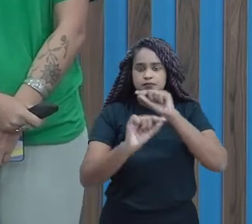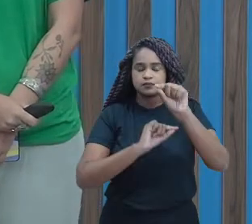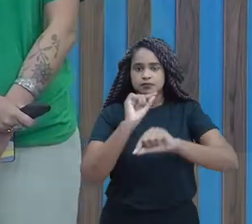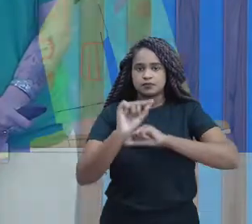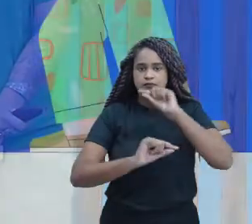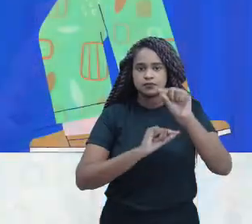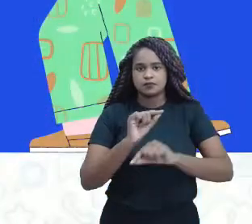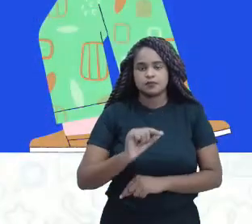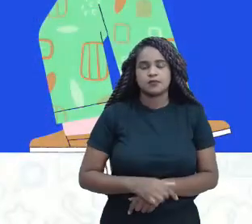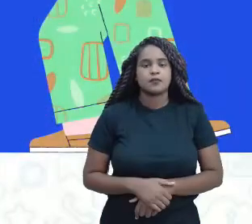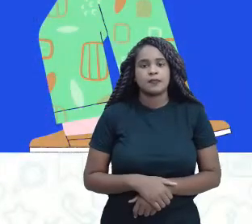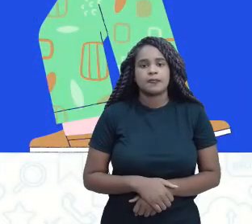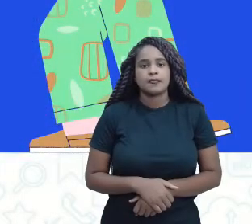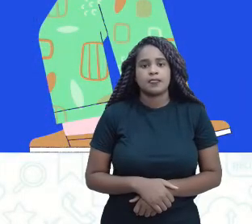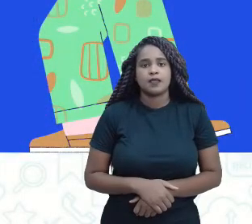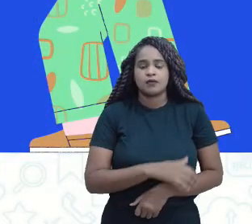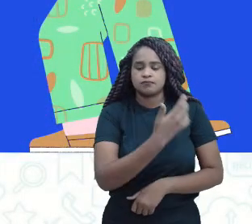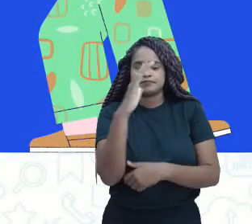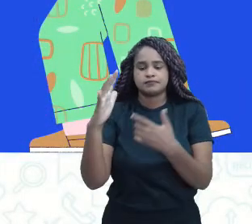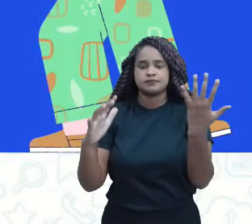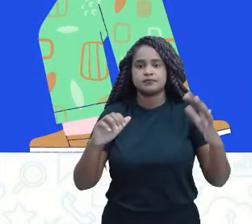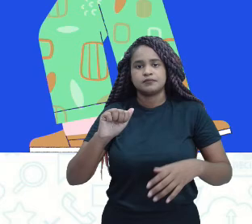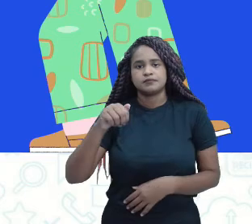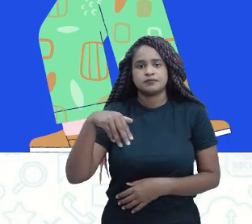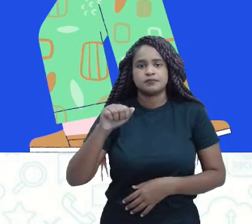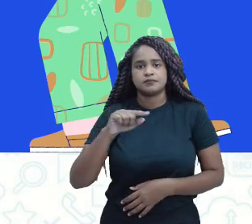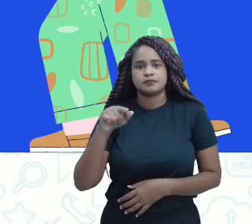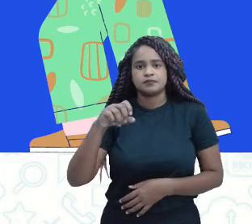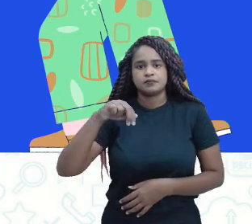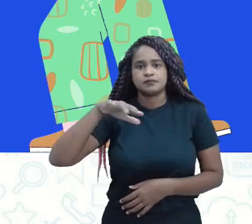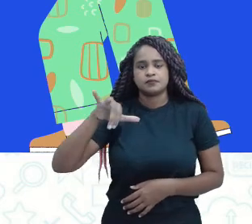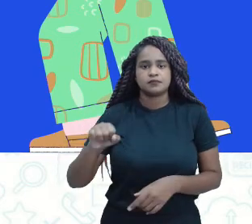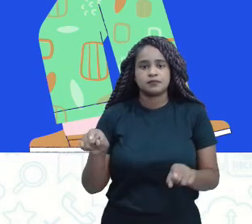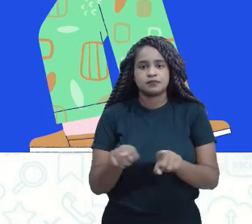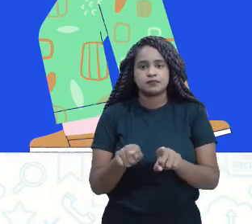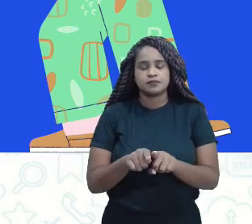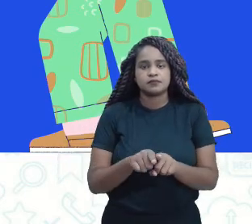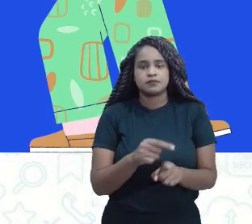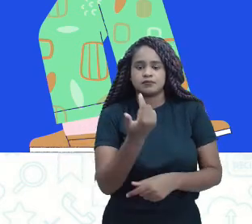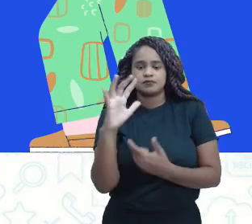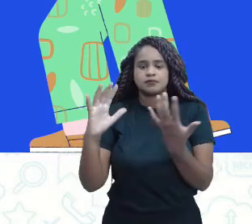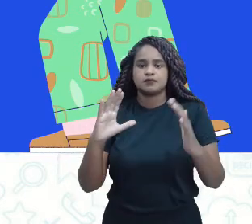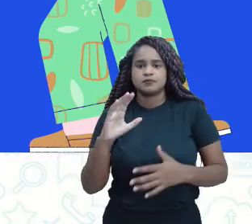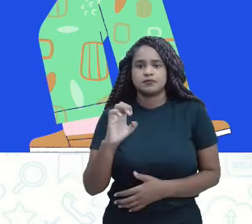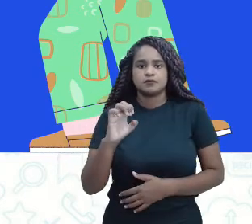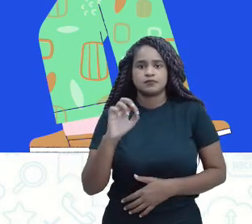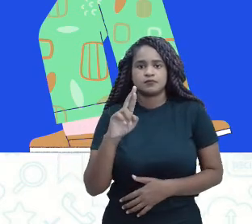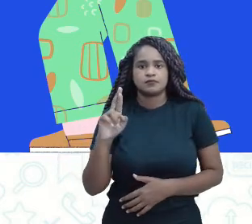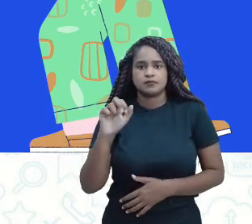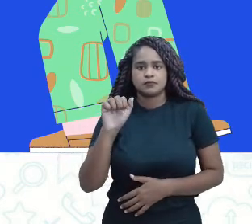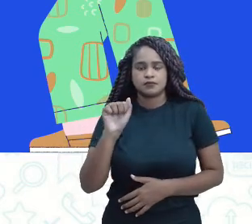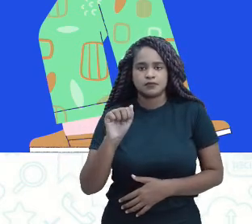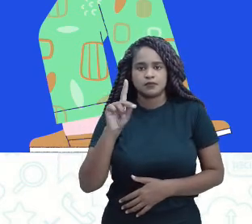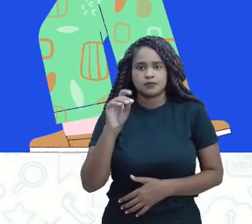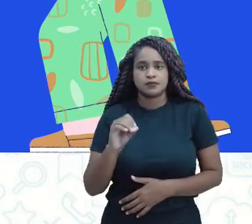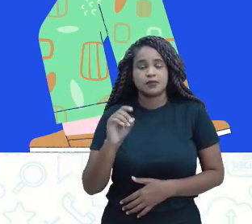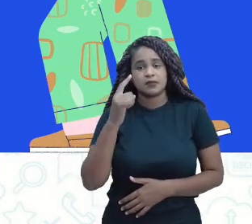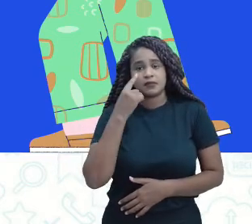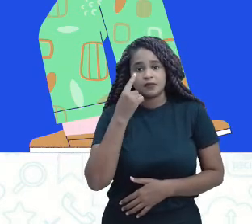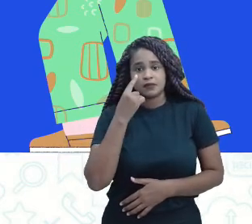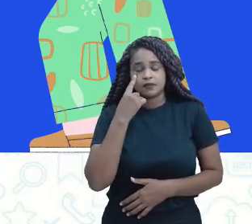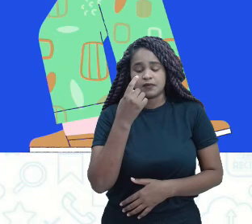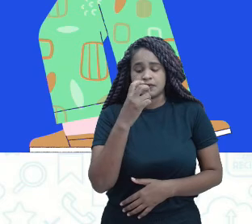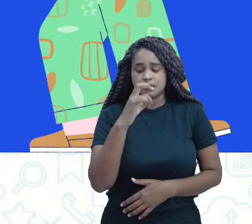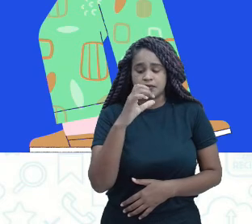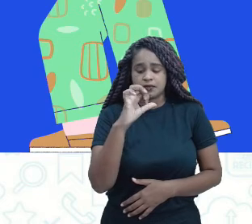nossa Amazônia e o Cerrado, né? Veja, somam mais de 96% do desmatamento no Brasil. É